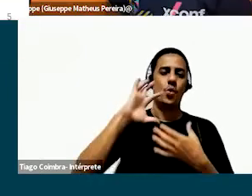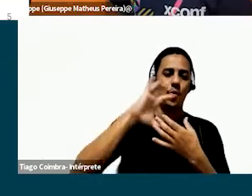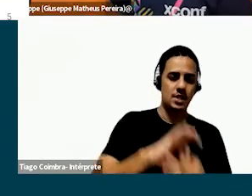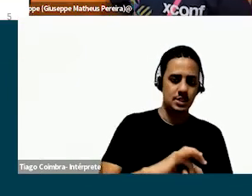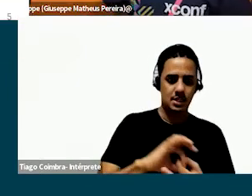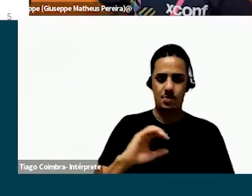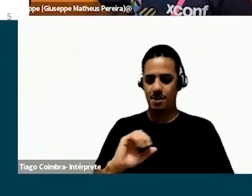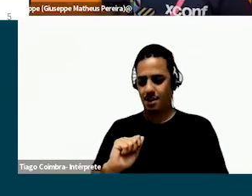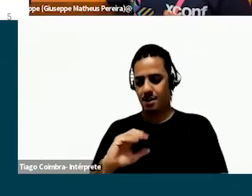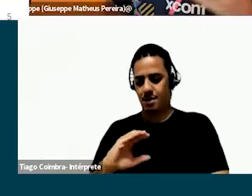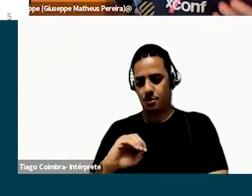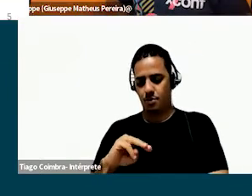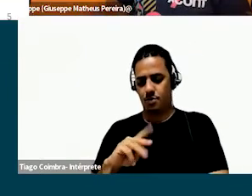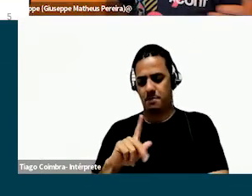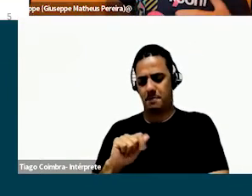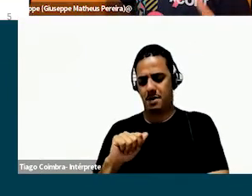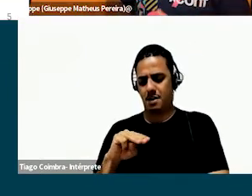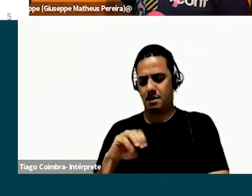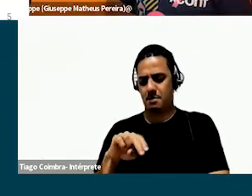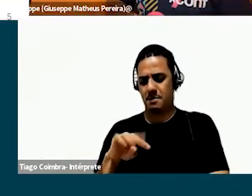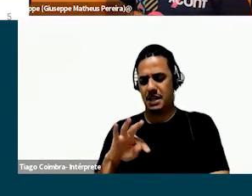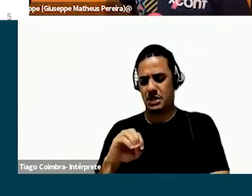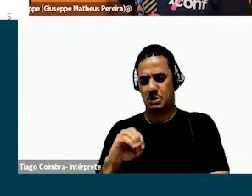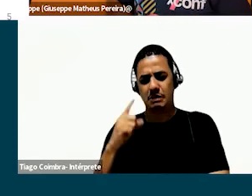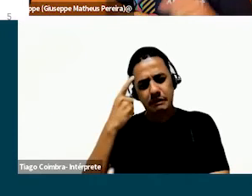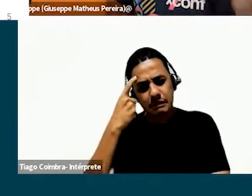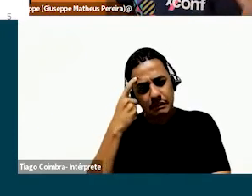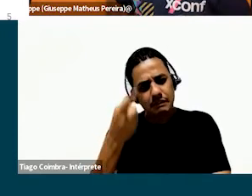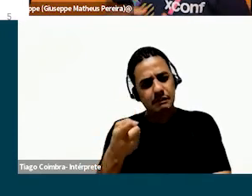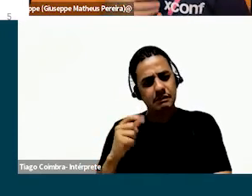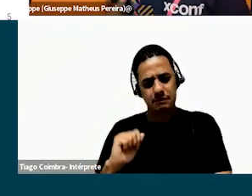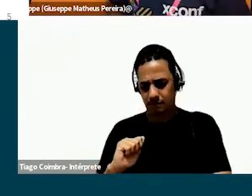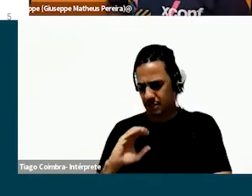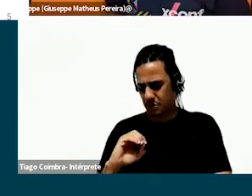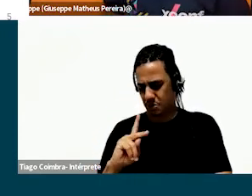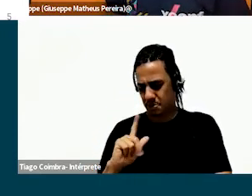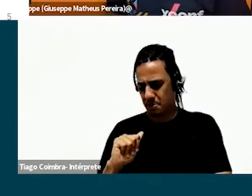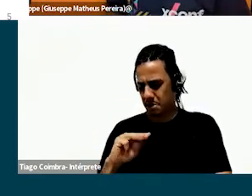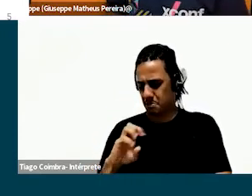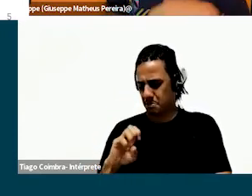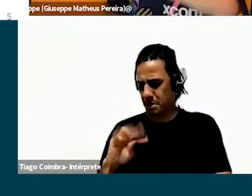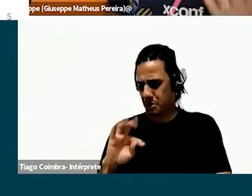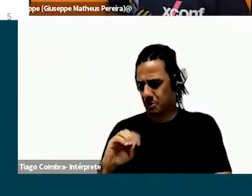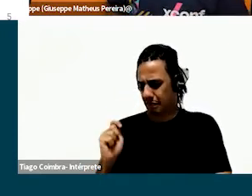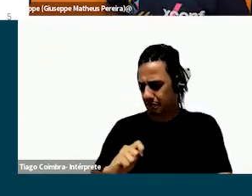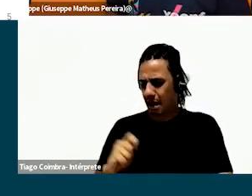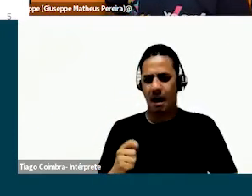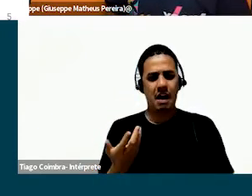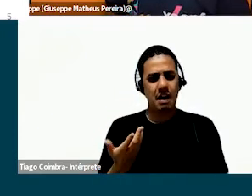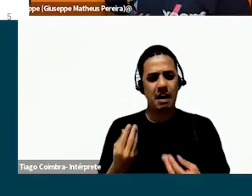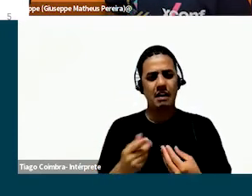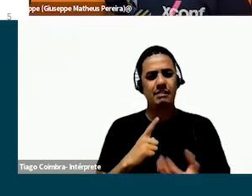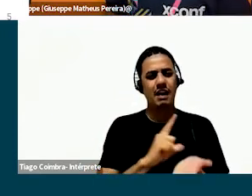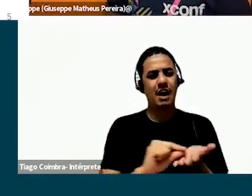acoplamento. Mas aí você vai dizer, Beth, você vai trazer coesão e acoplamento aqui, né? Um assunto que toda hora é mencionado aí, tem vários artigos